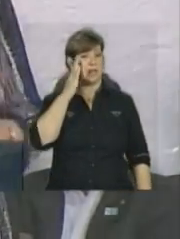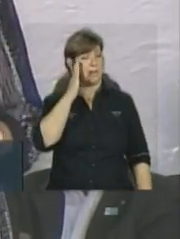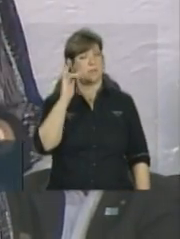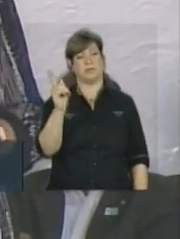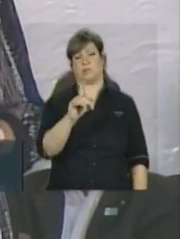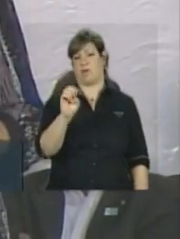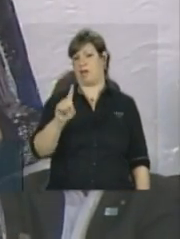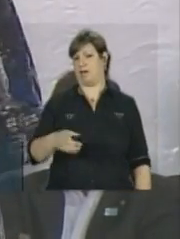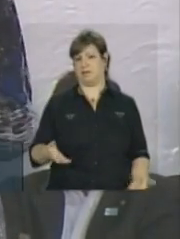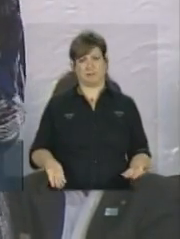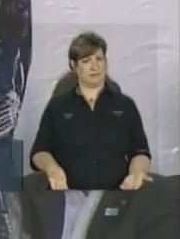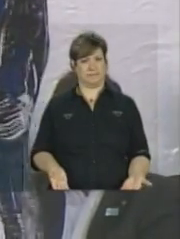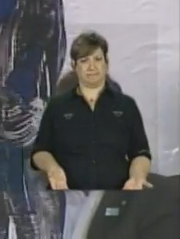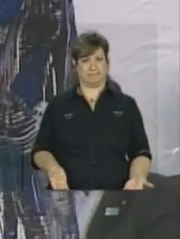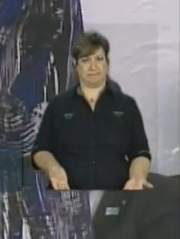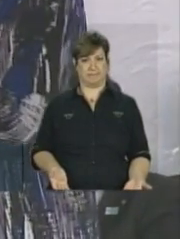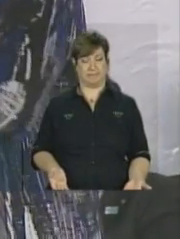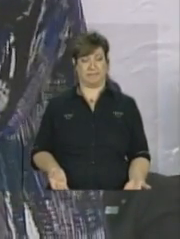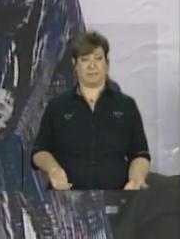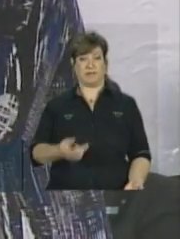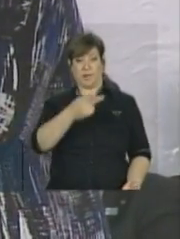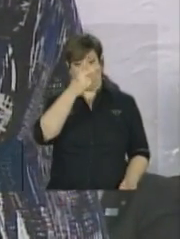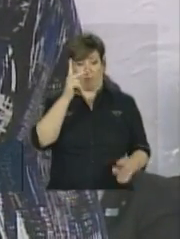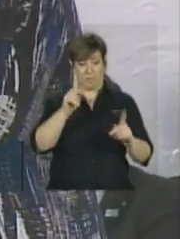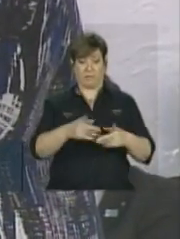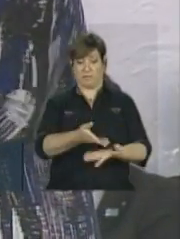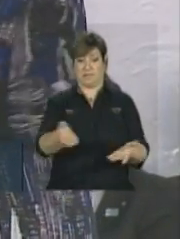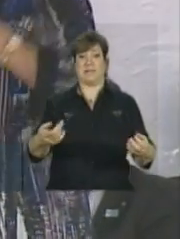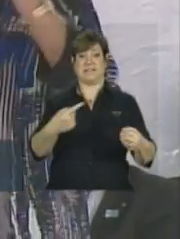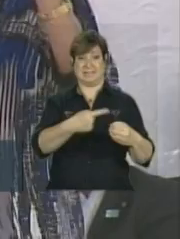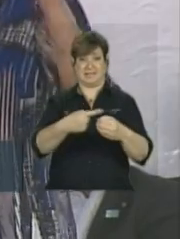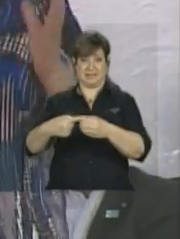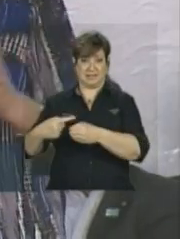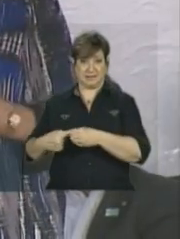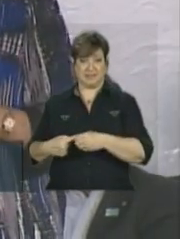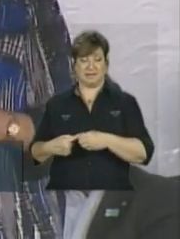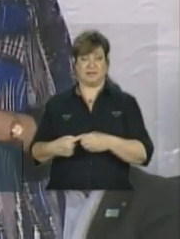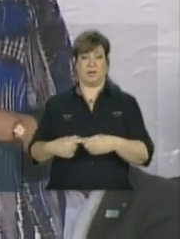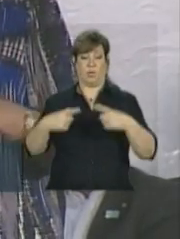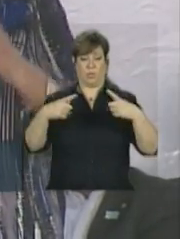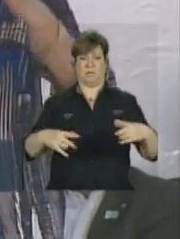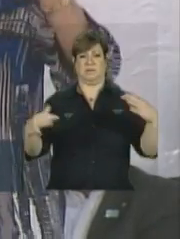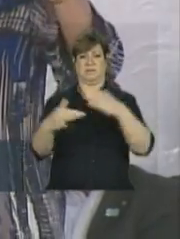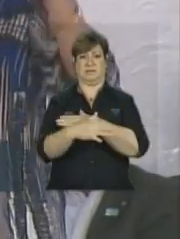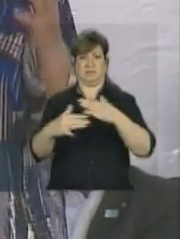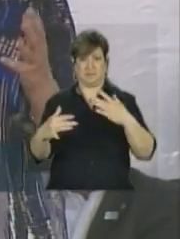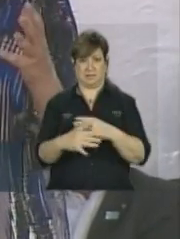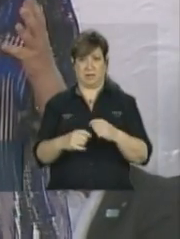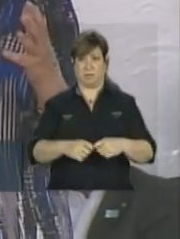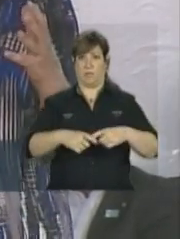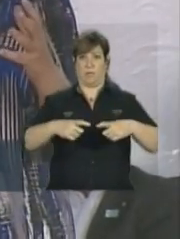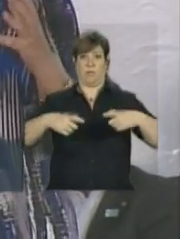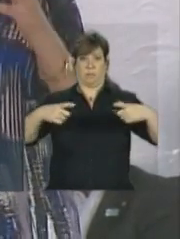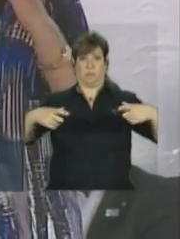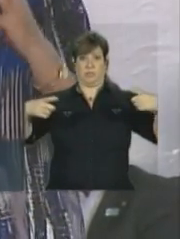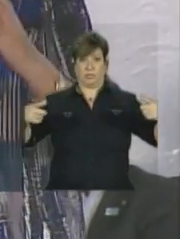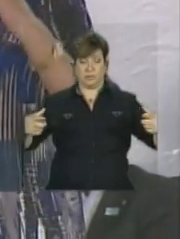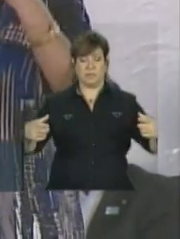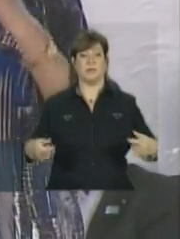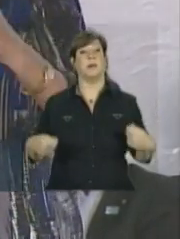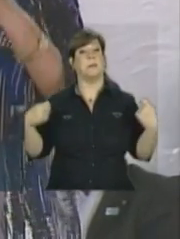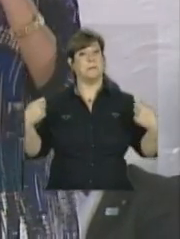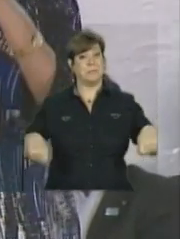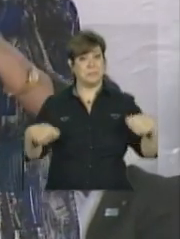não é assim, que uma sociedade, que uma cidade e que uma região metropolitana, quando ela cresce,